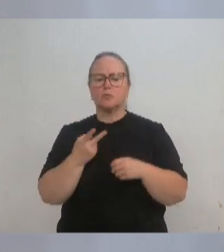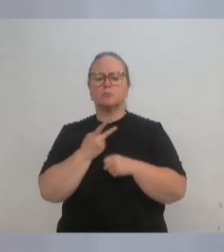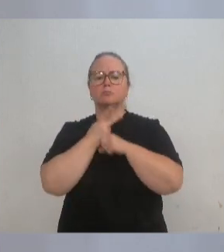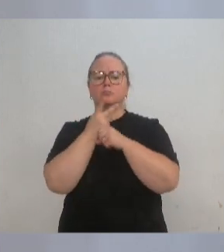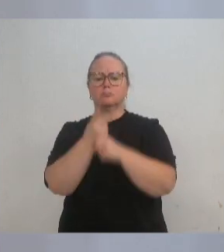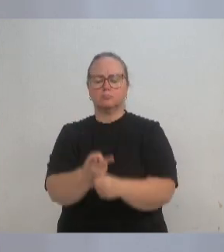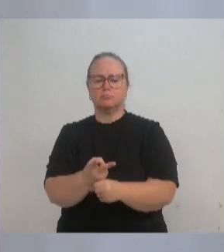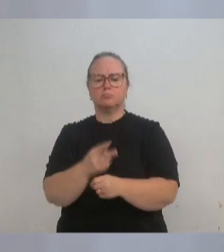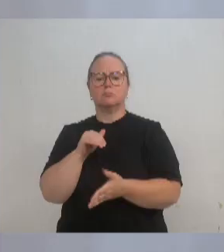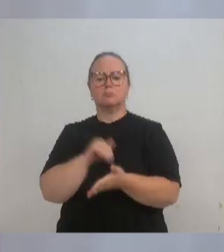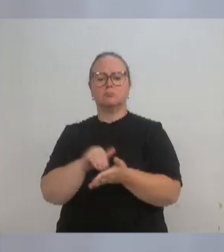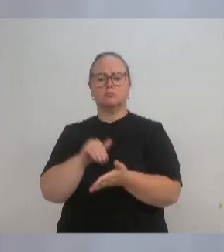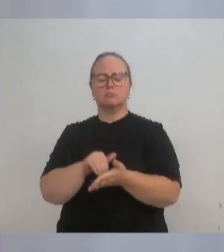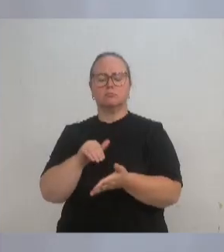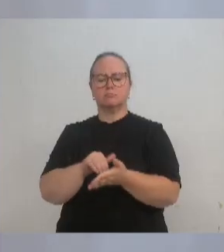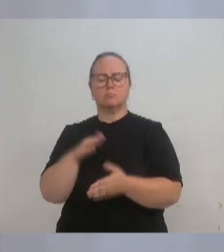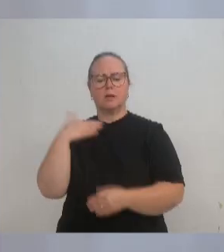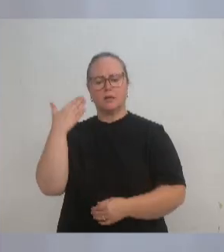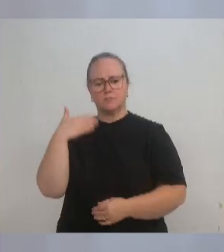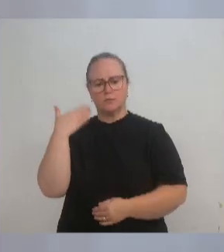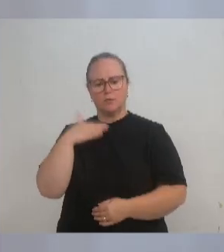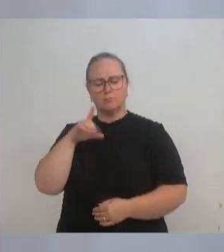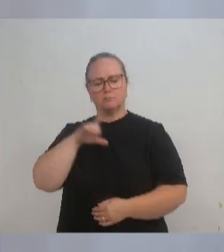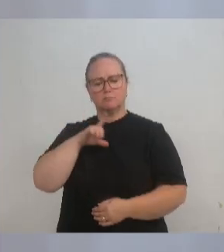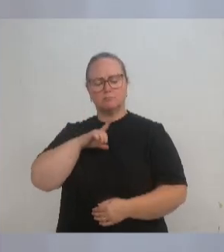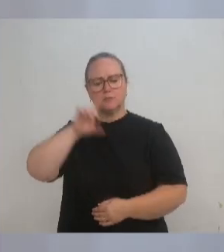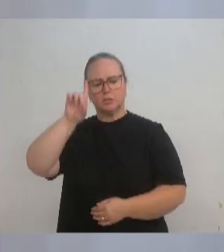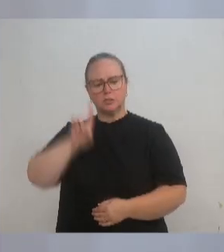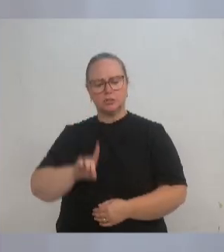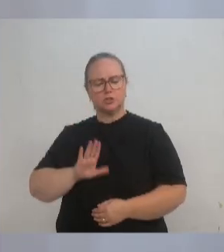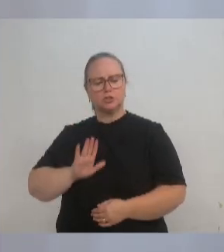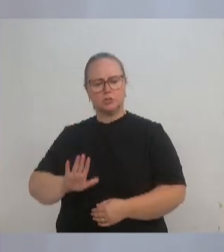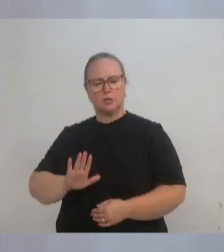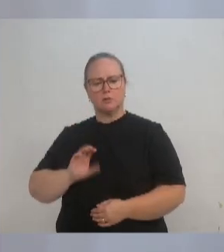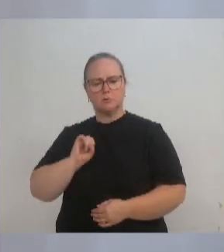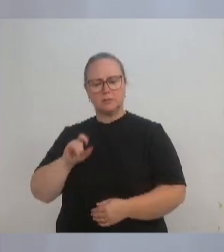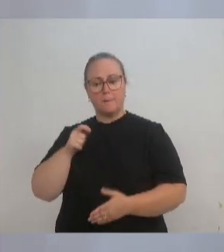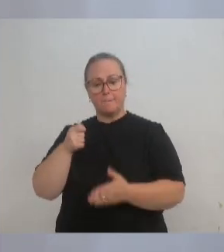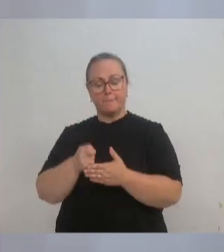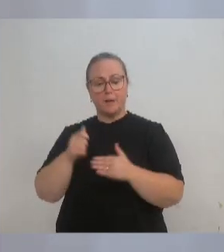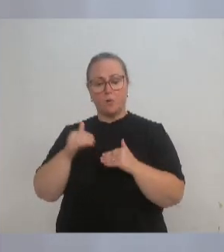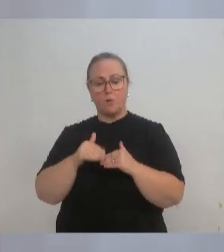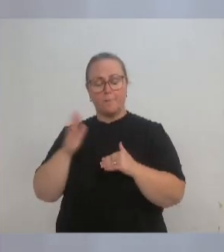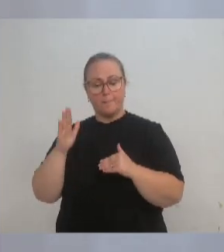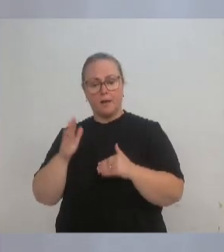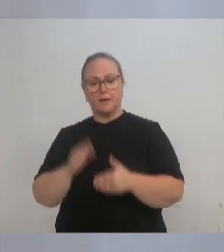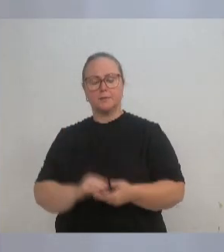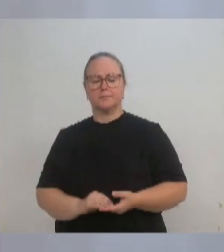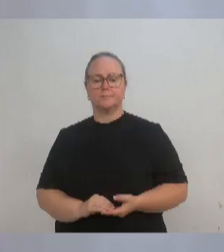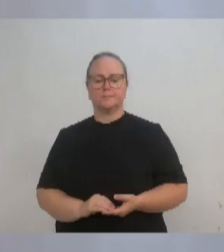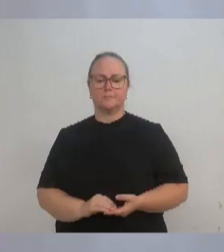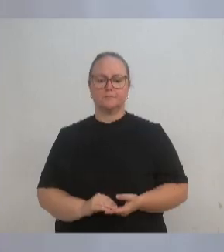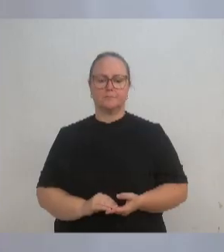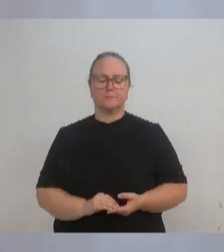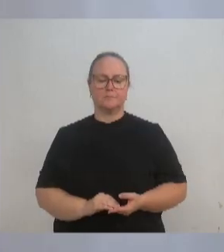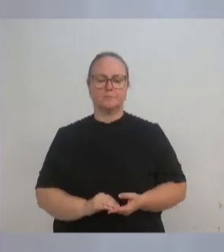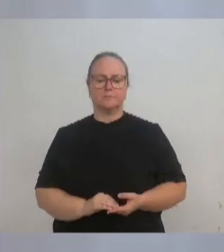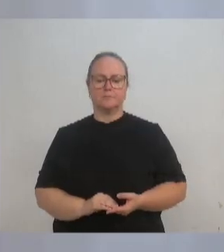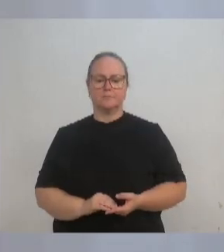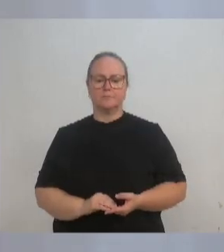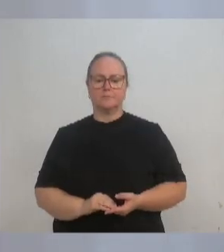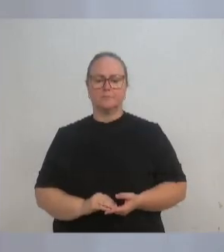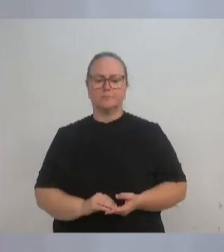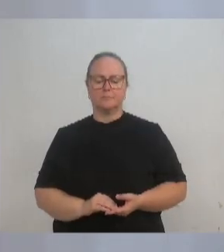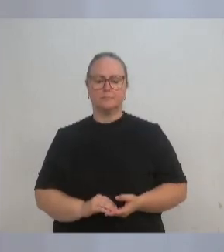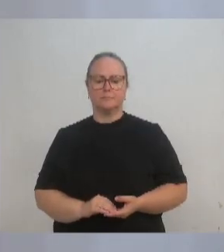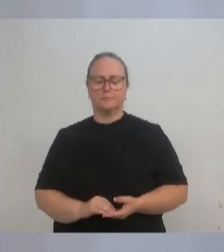de advocacia e façam valer os seus direitos se acharem que pagaram a mais naquilo que adquiriram em um determinado momento.